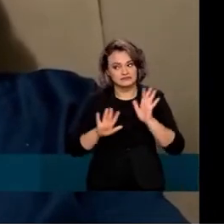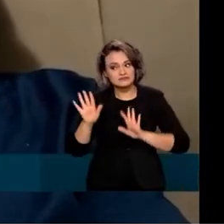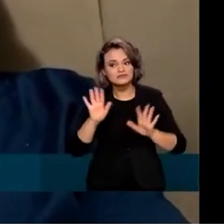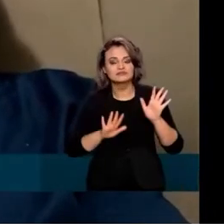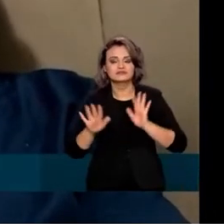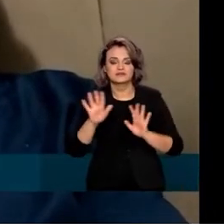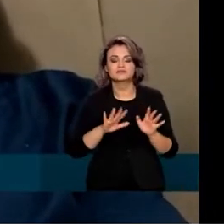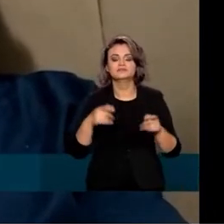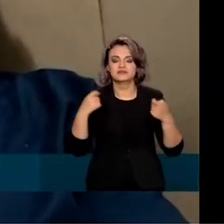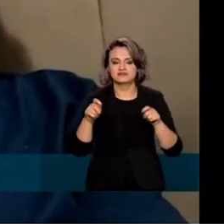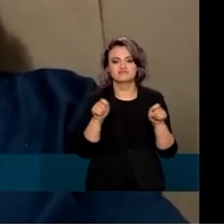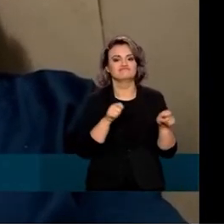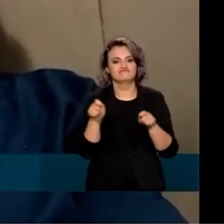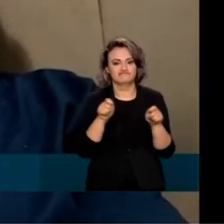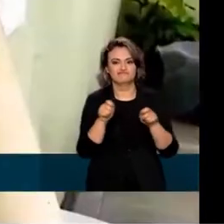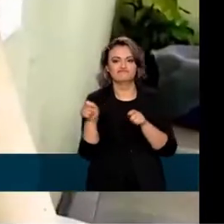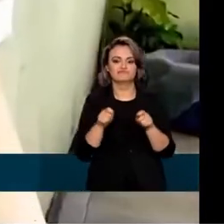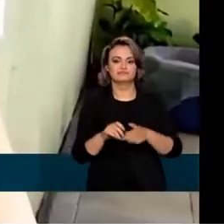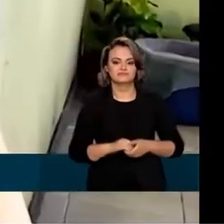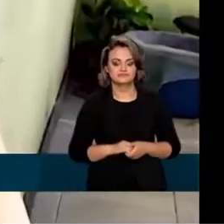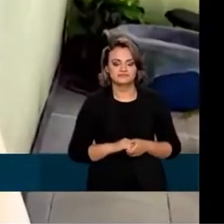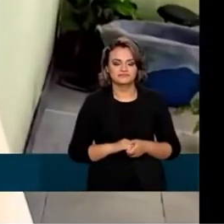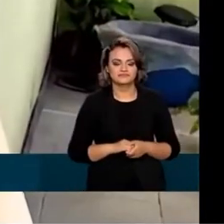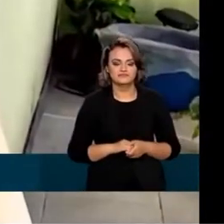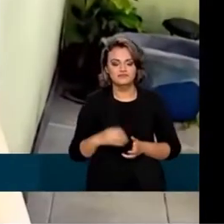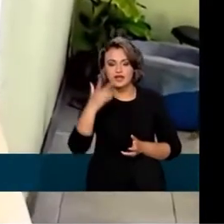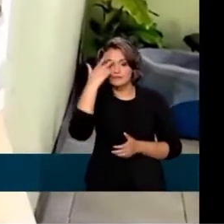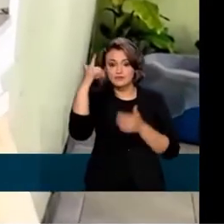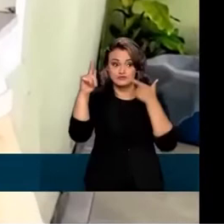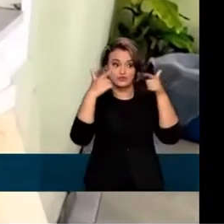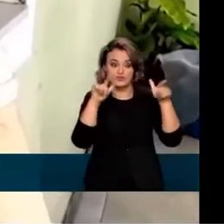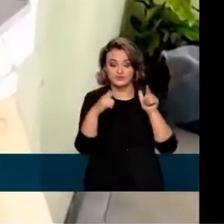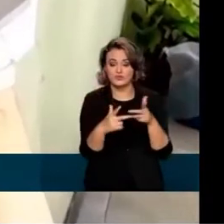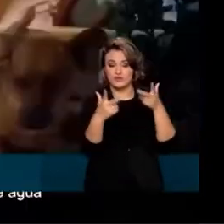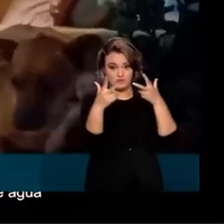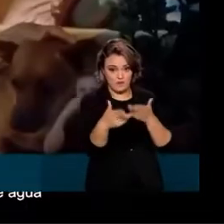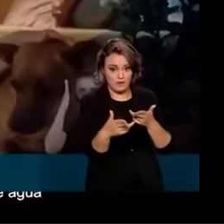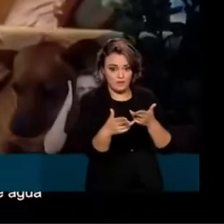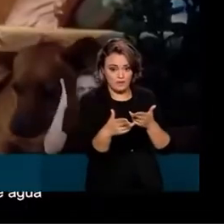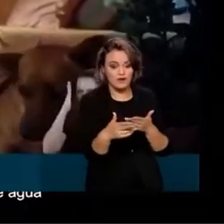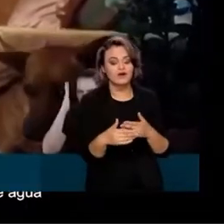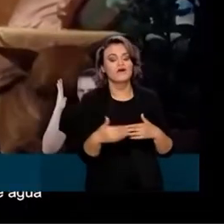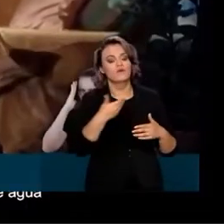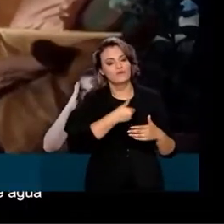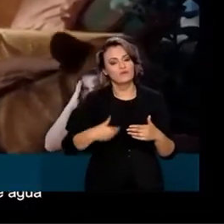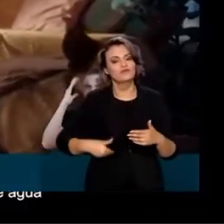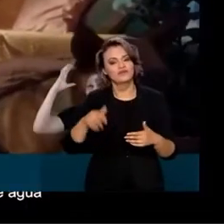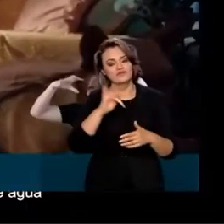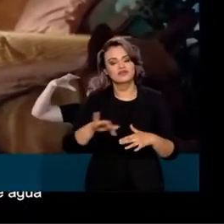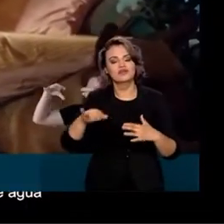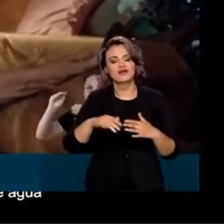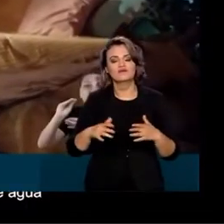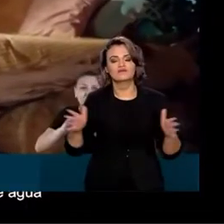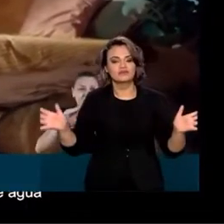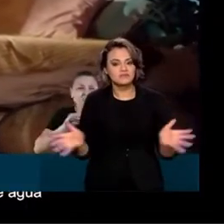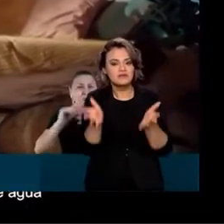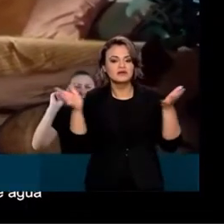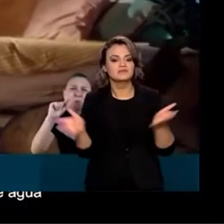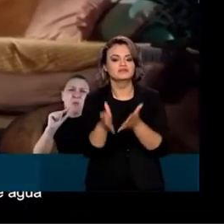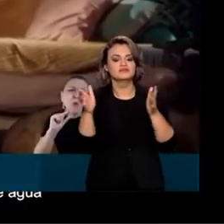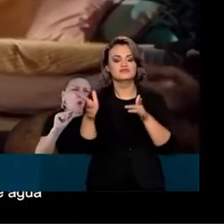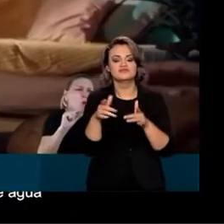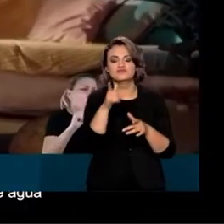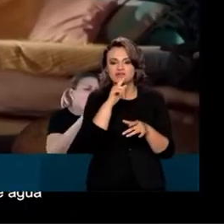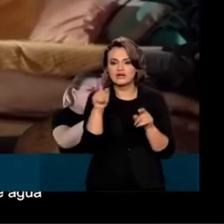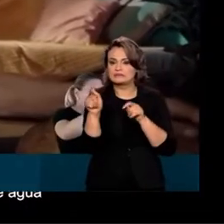que é preciso preservar a água. Para que mais pessoas façam como a dona Marcilene, o governo federal promove uma campanha sobre